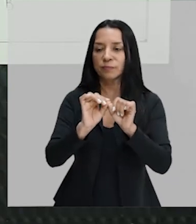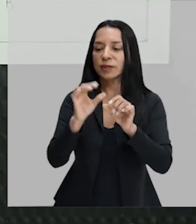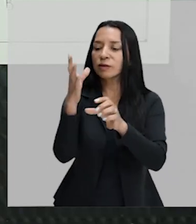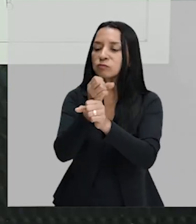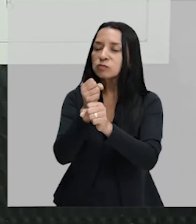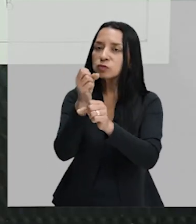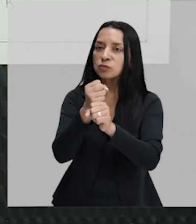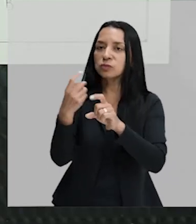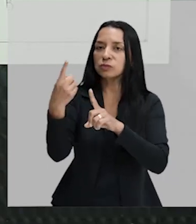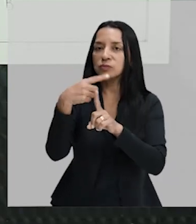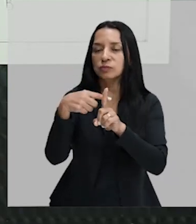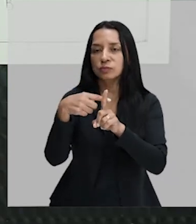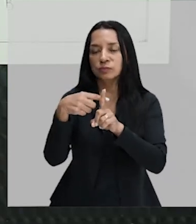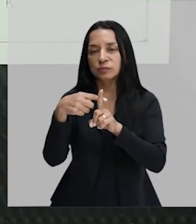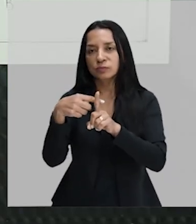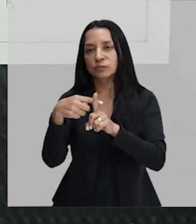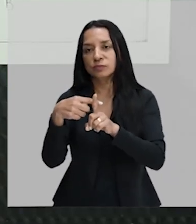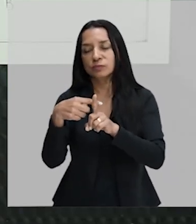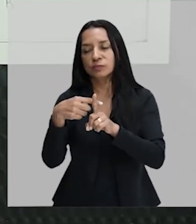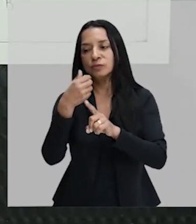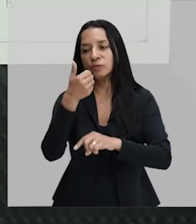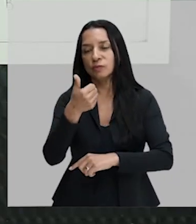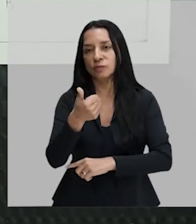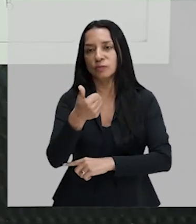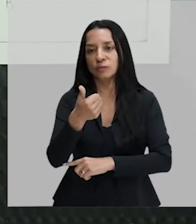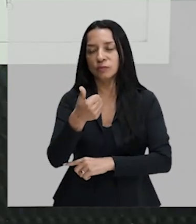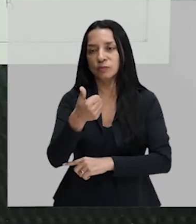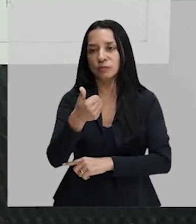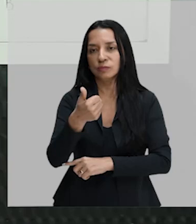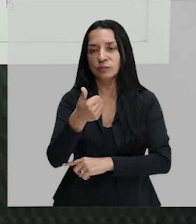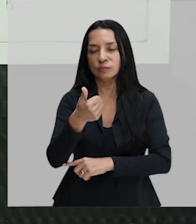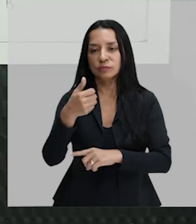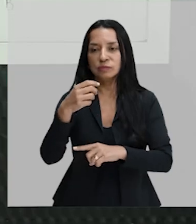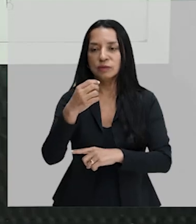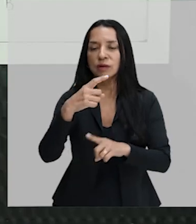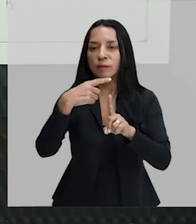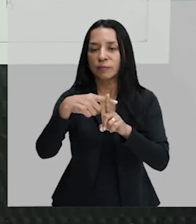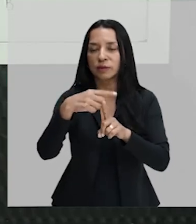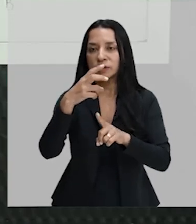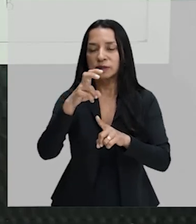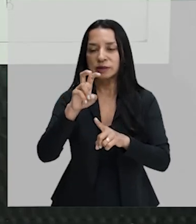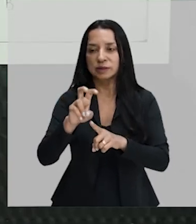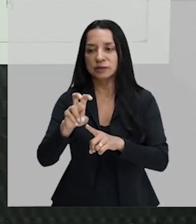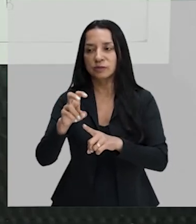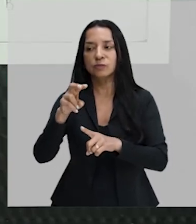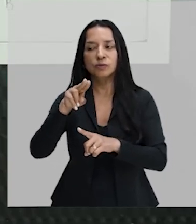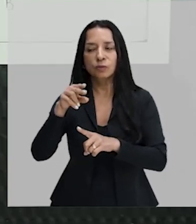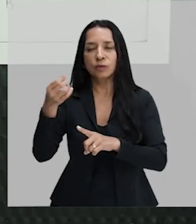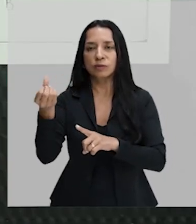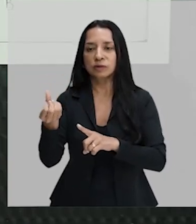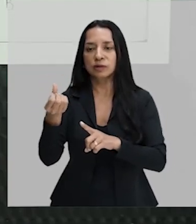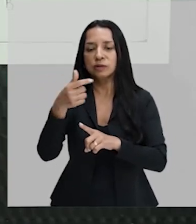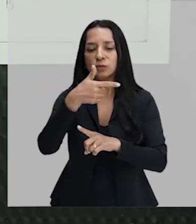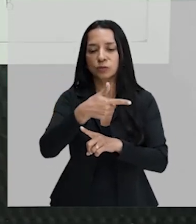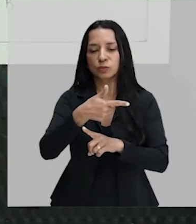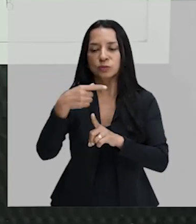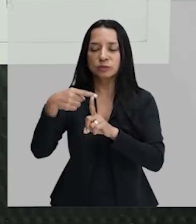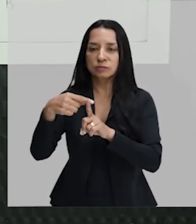né? Então, 1 mais 5, que é o 6. 2 com 7,